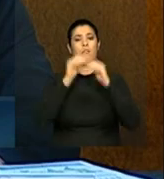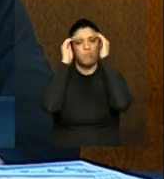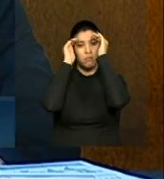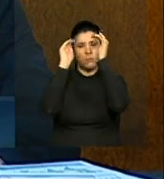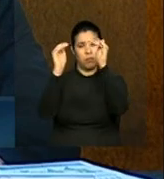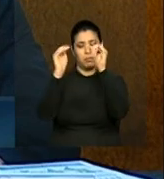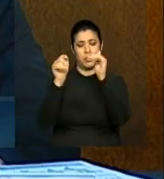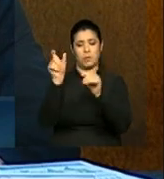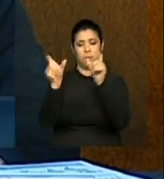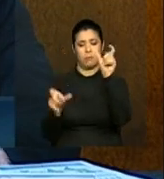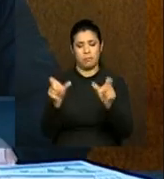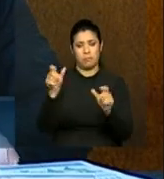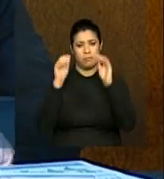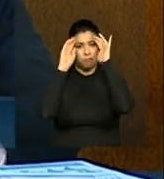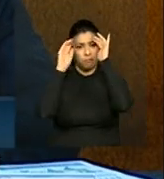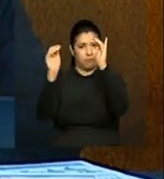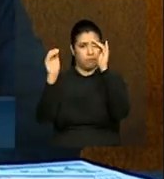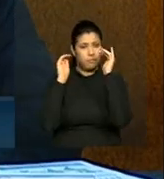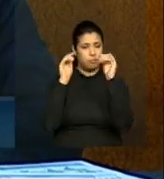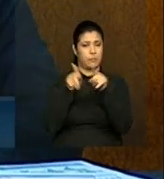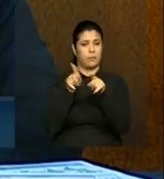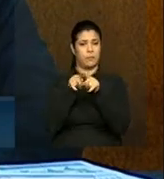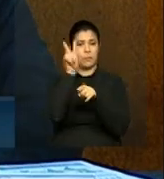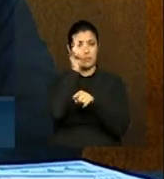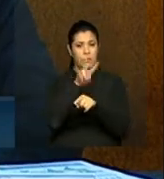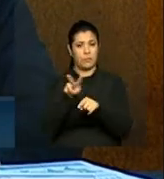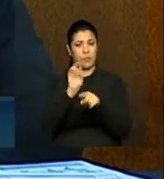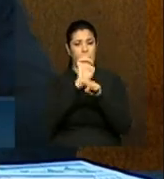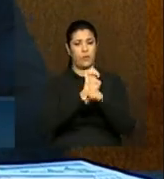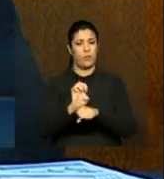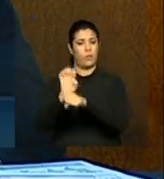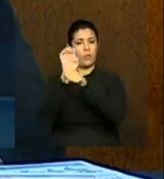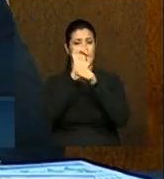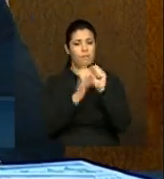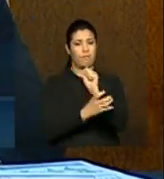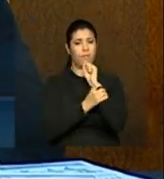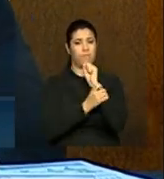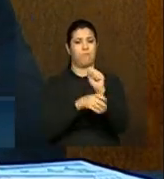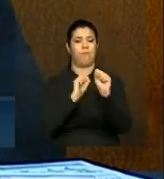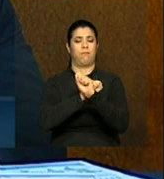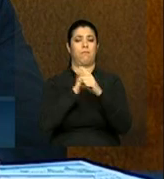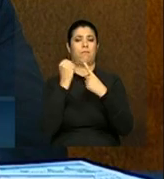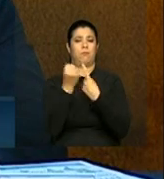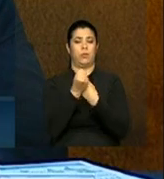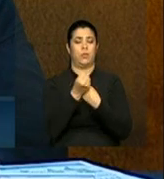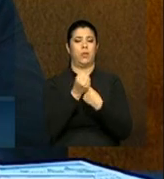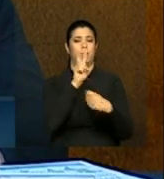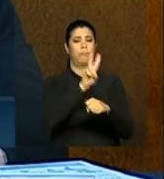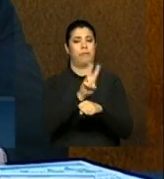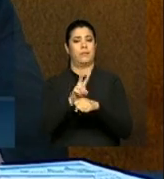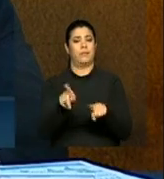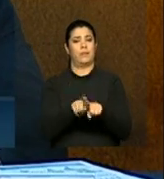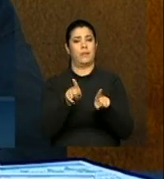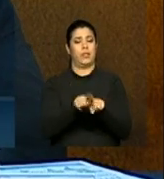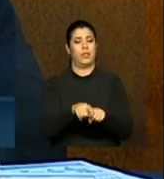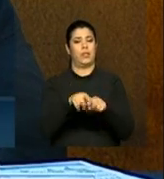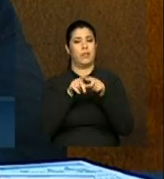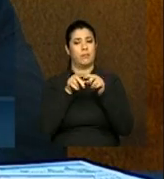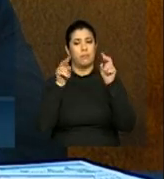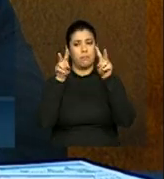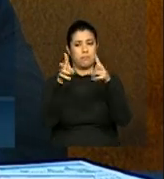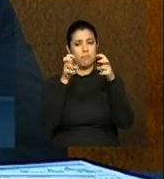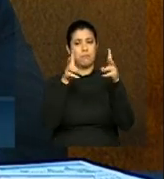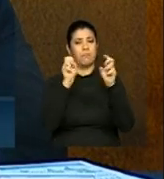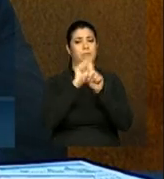próximo, eh uma visão eh de Estado, uma visão de seguridade social protetora e uma visão de sociedade,